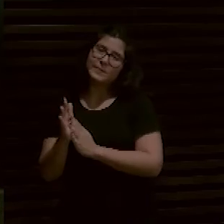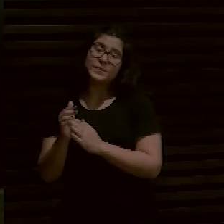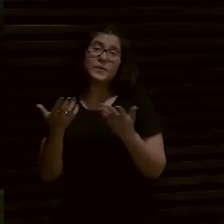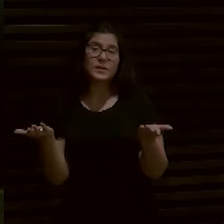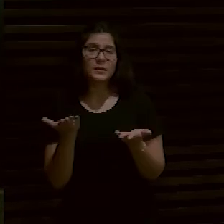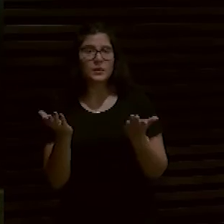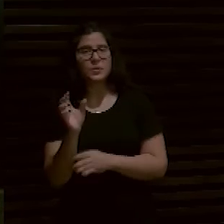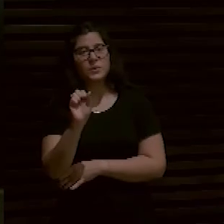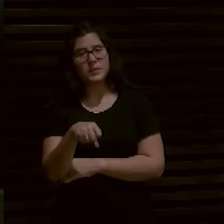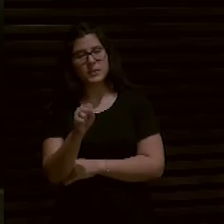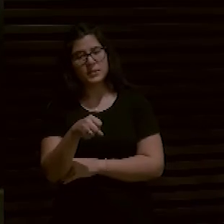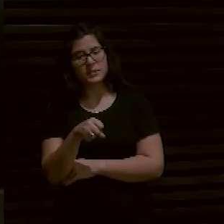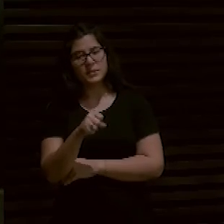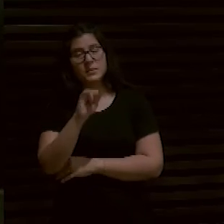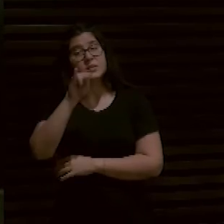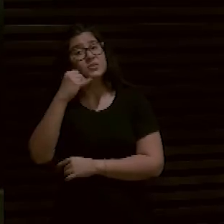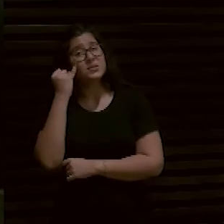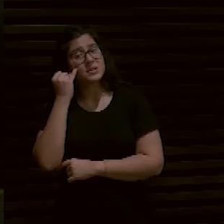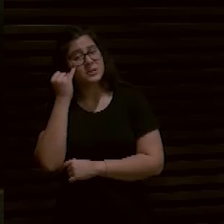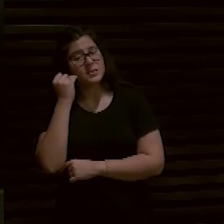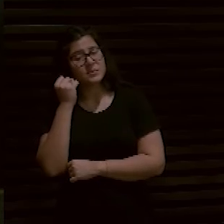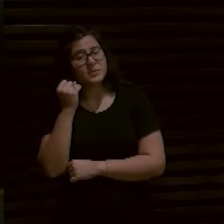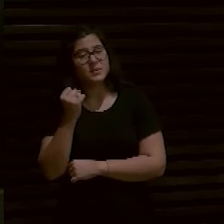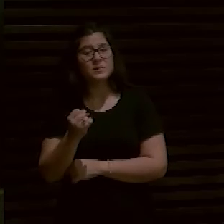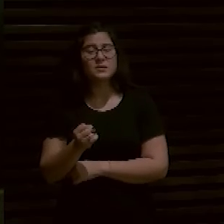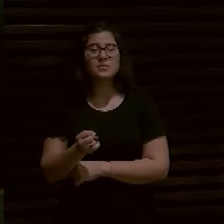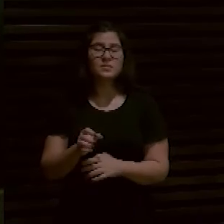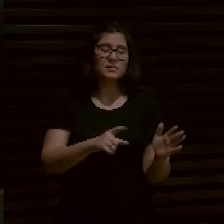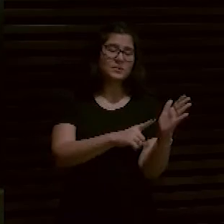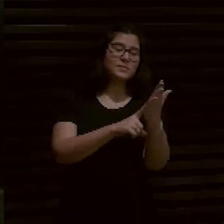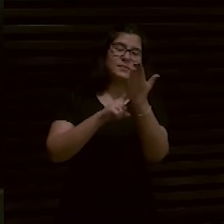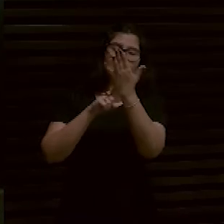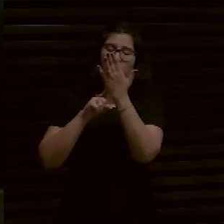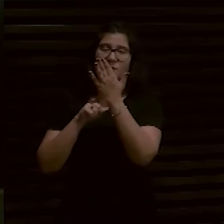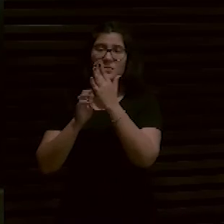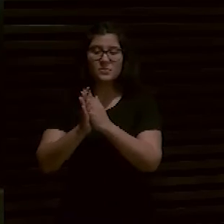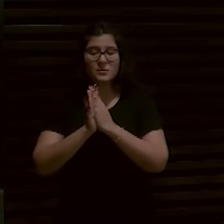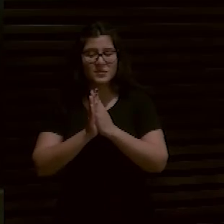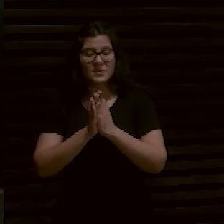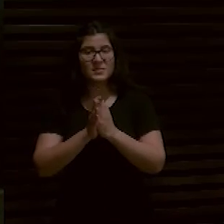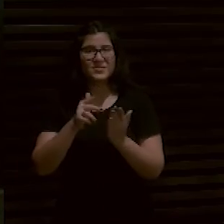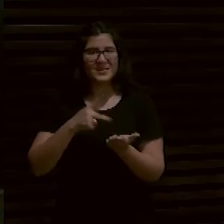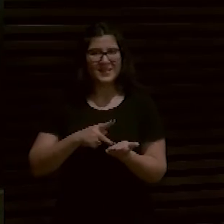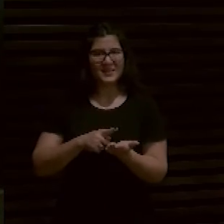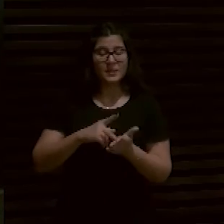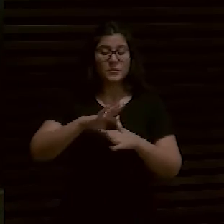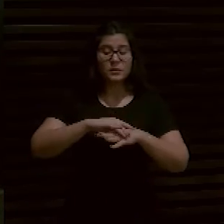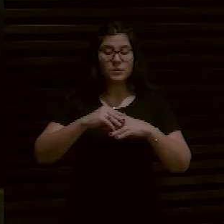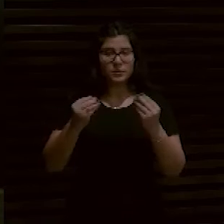Agora sim, Jeremias cai em si. E essa oração faz todo sentido. Cura-me,